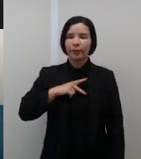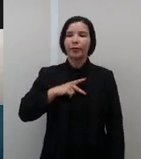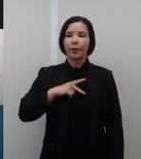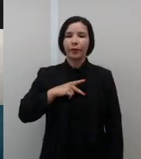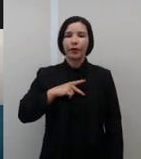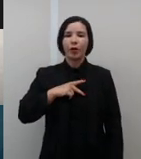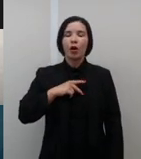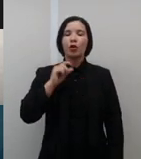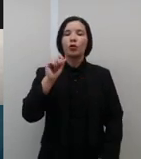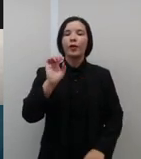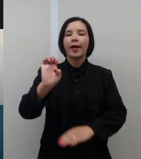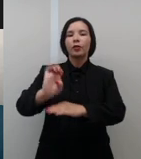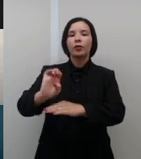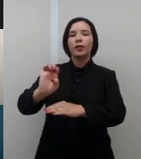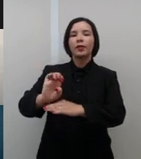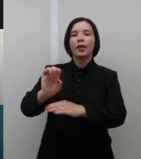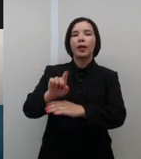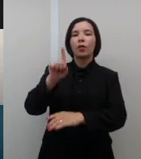do Paraná.